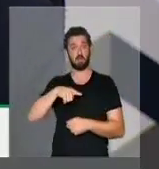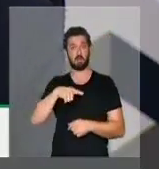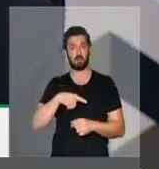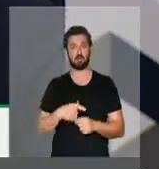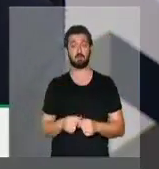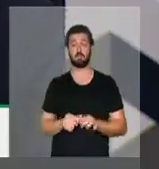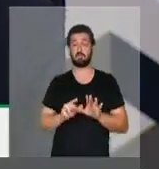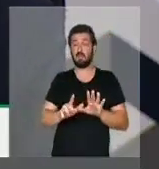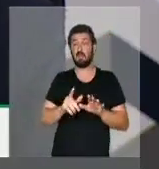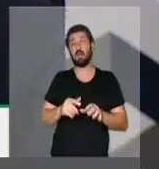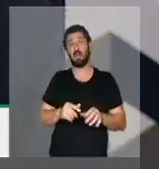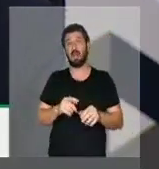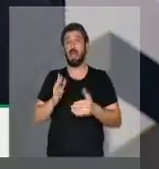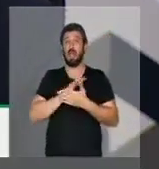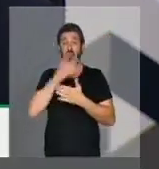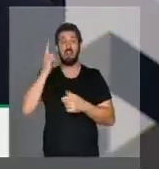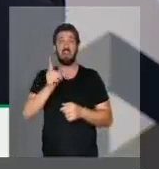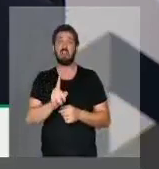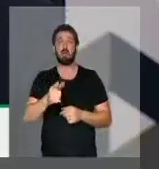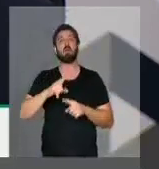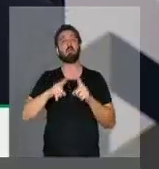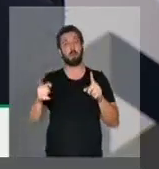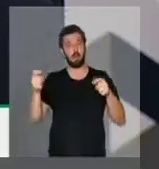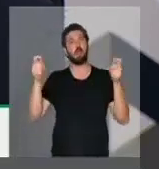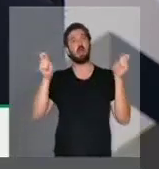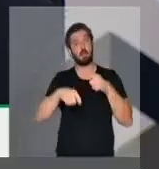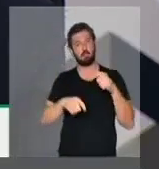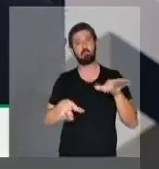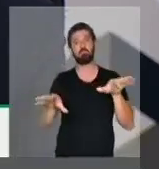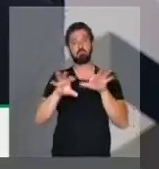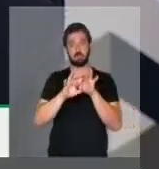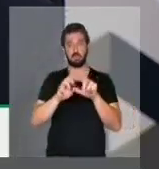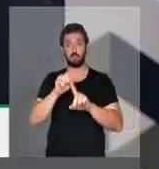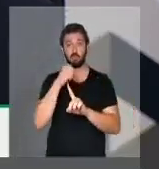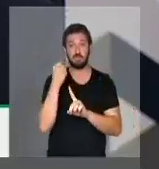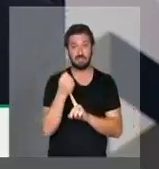tenhamos ventos que digam o contrário, a capacidade de integração